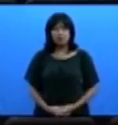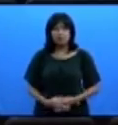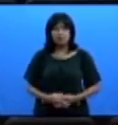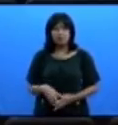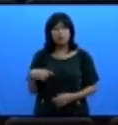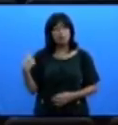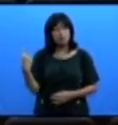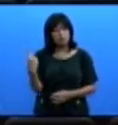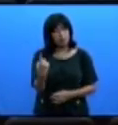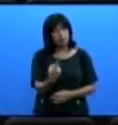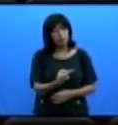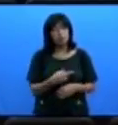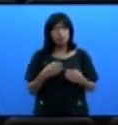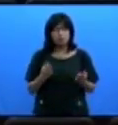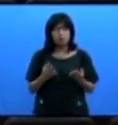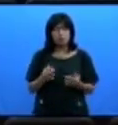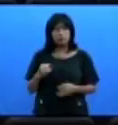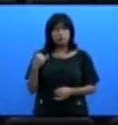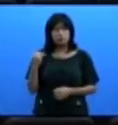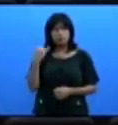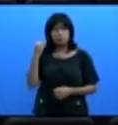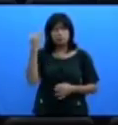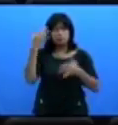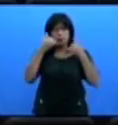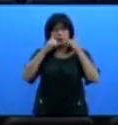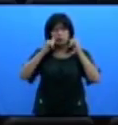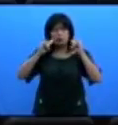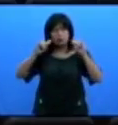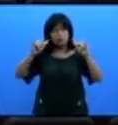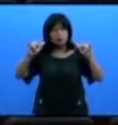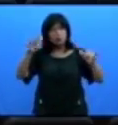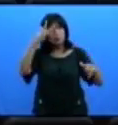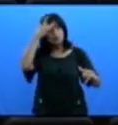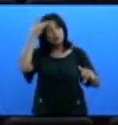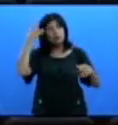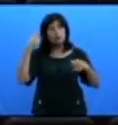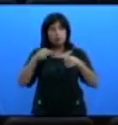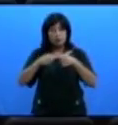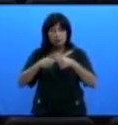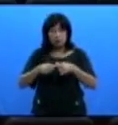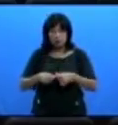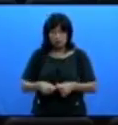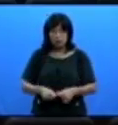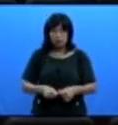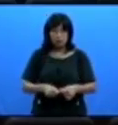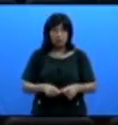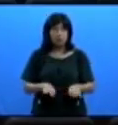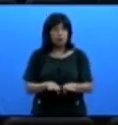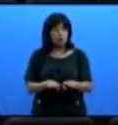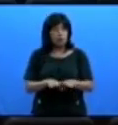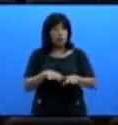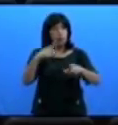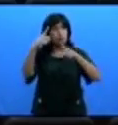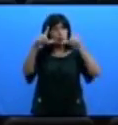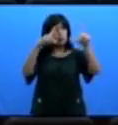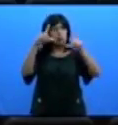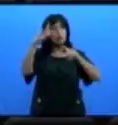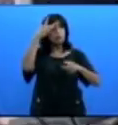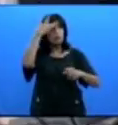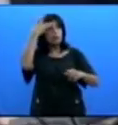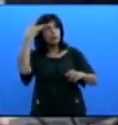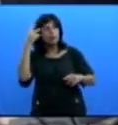Nós consideramos importante informar ao público presente, bem como às pessoas que nos acompanham pelos